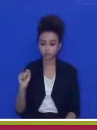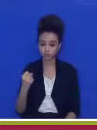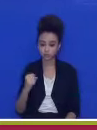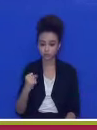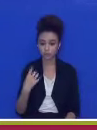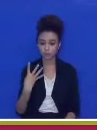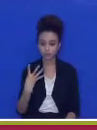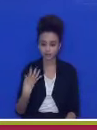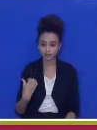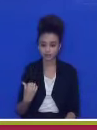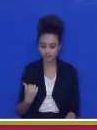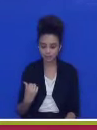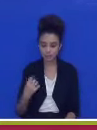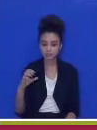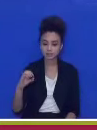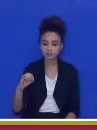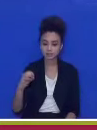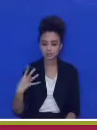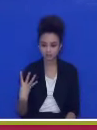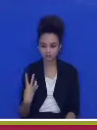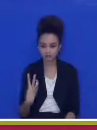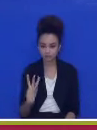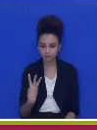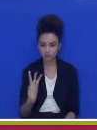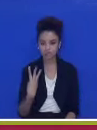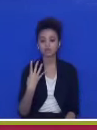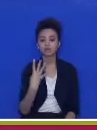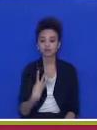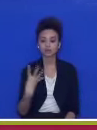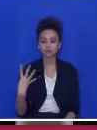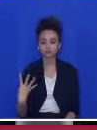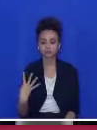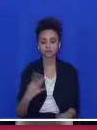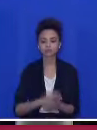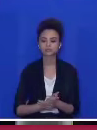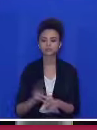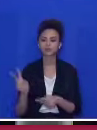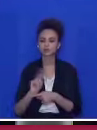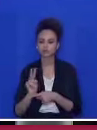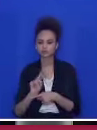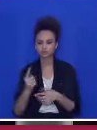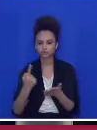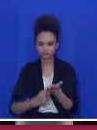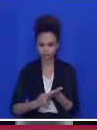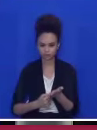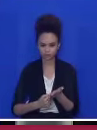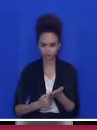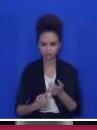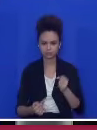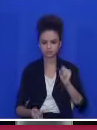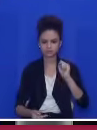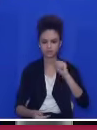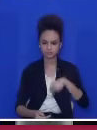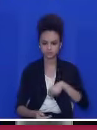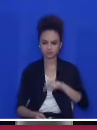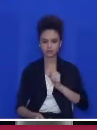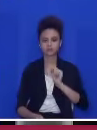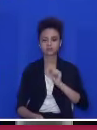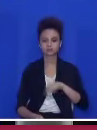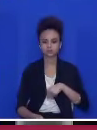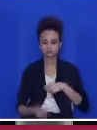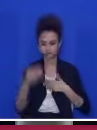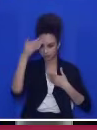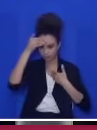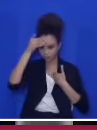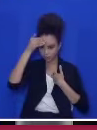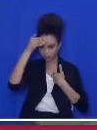18. 46. 03. E 44. Os auditores confirmam? Sim, confirmo. Sim,